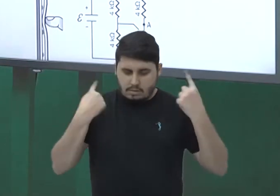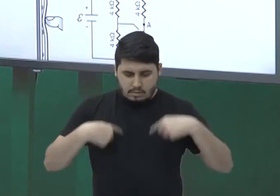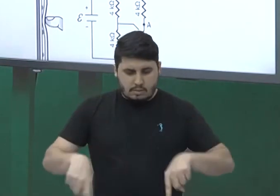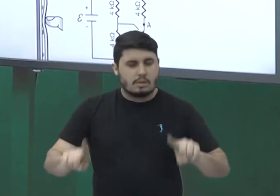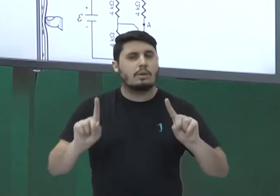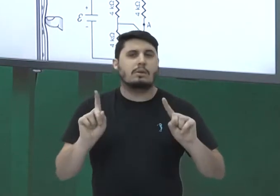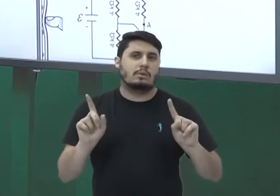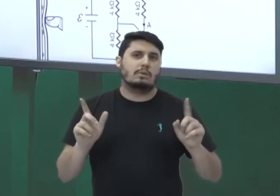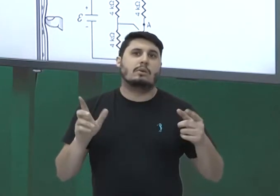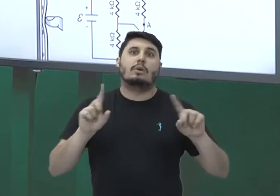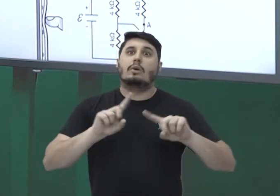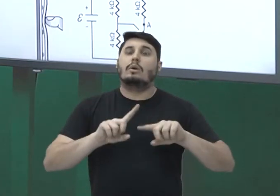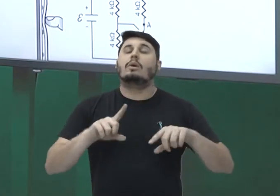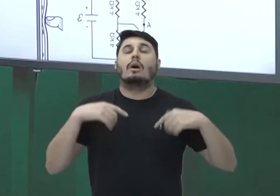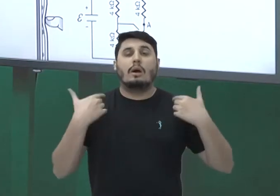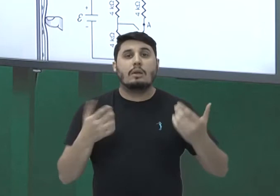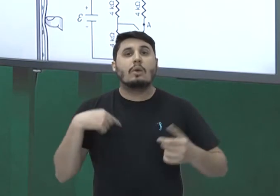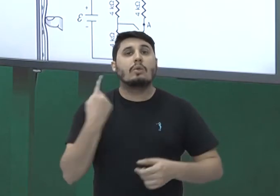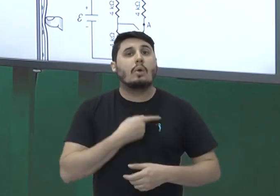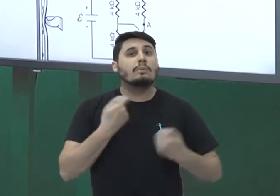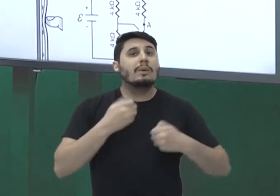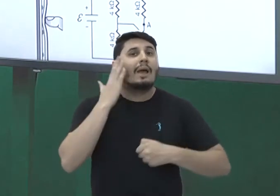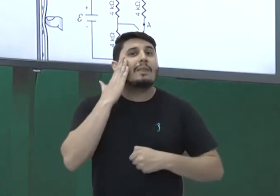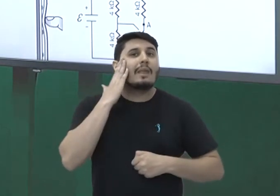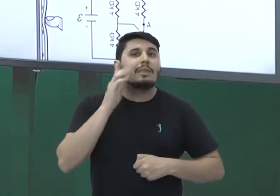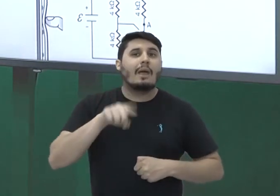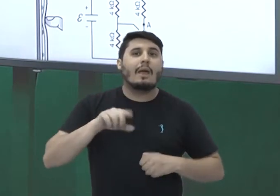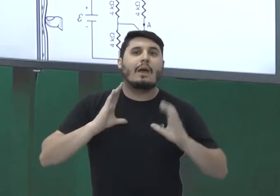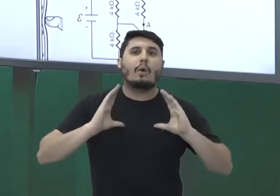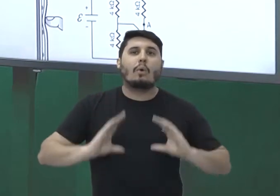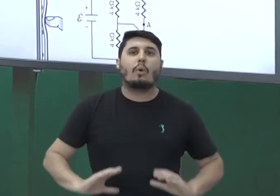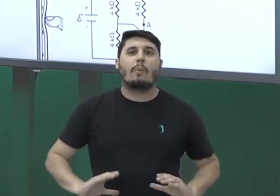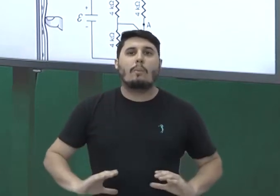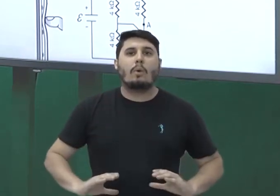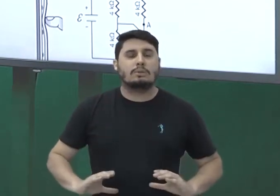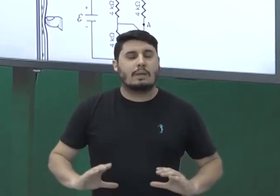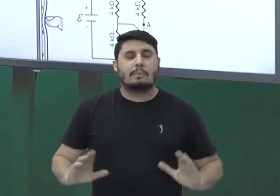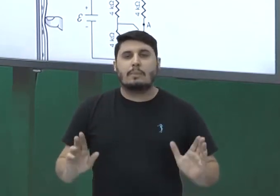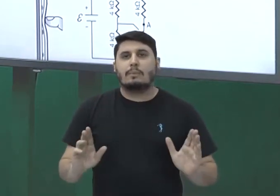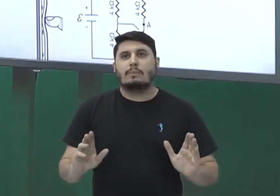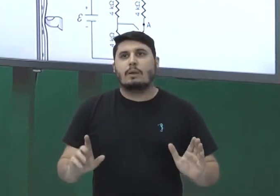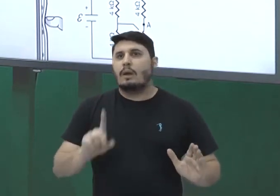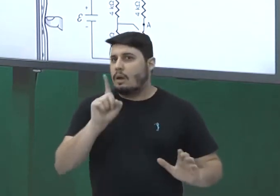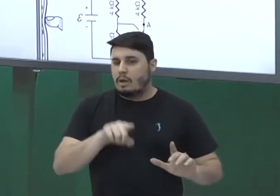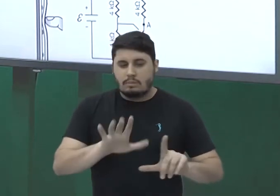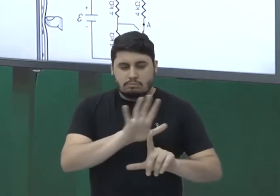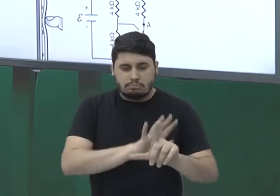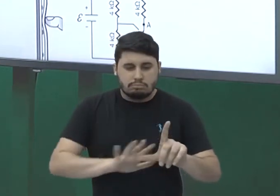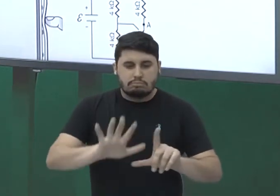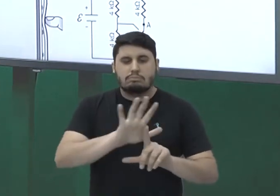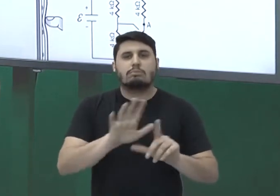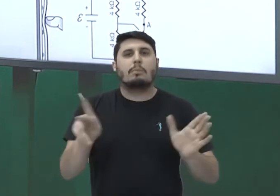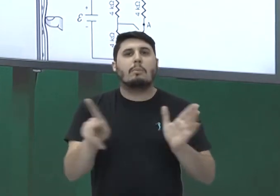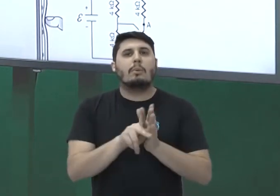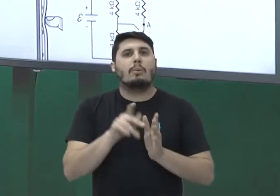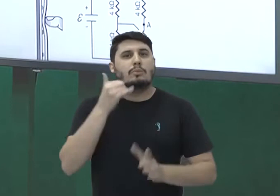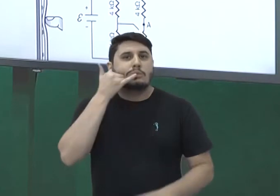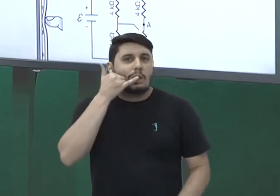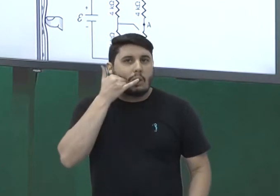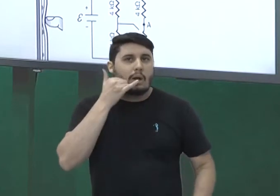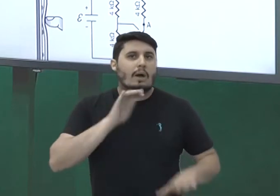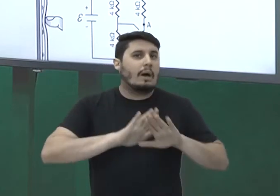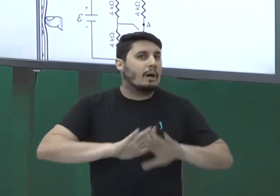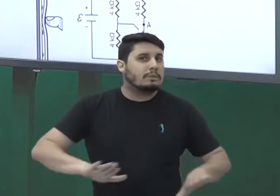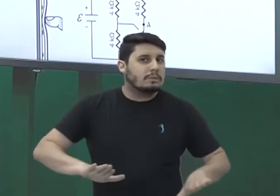que esse é o comportamento, né, de uma tela touchscreen, de um smartphone, tá certo? Então nós